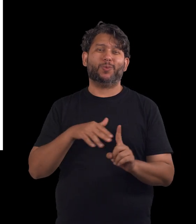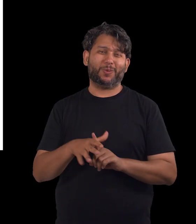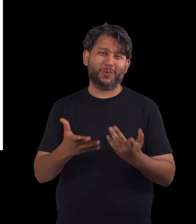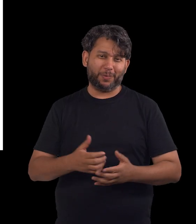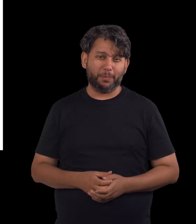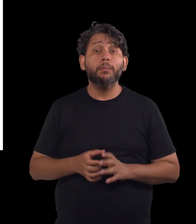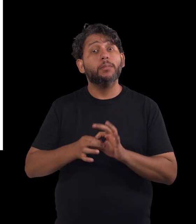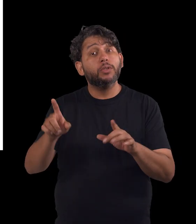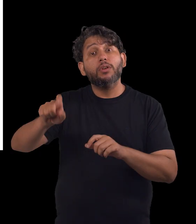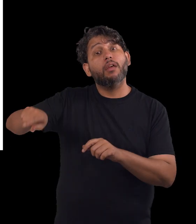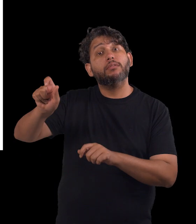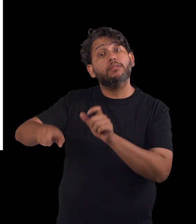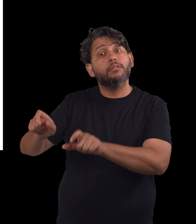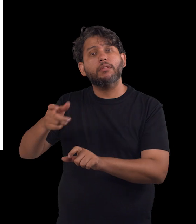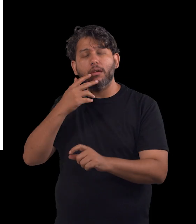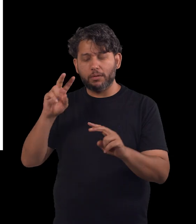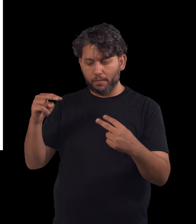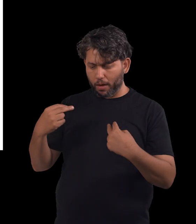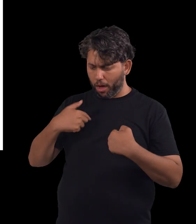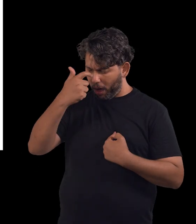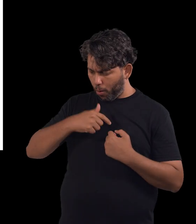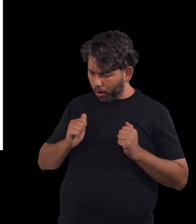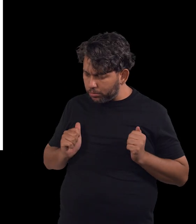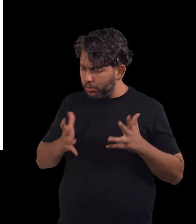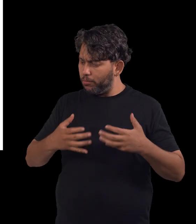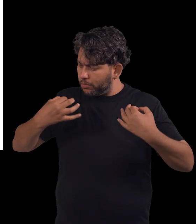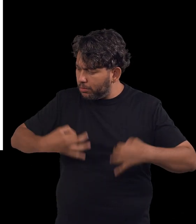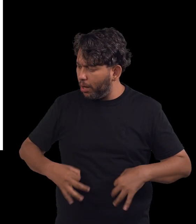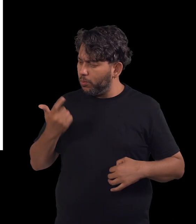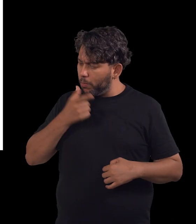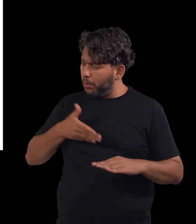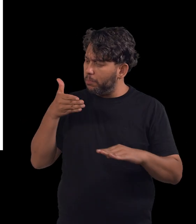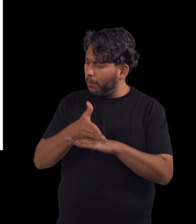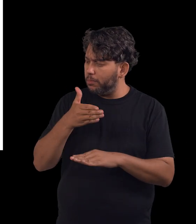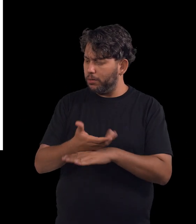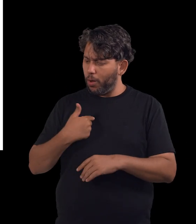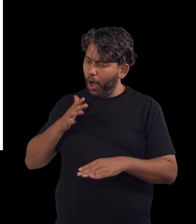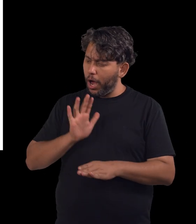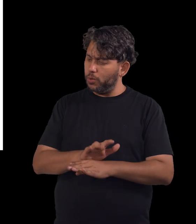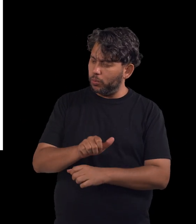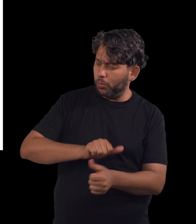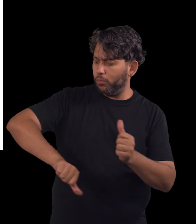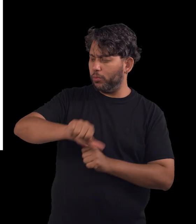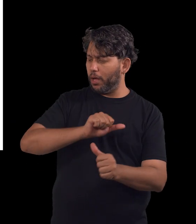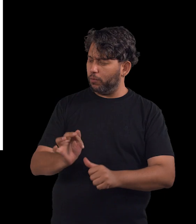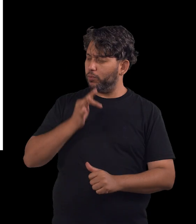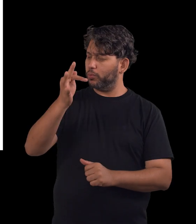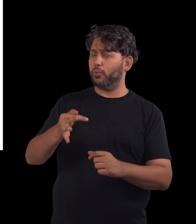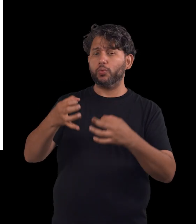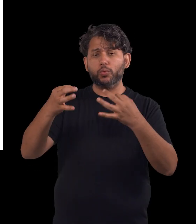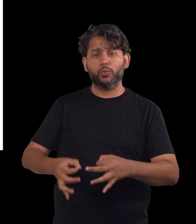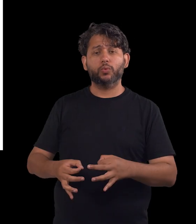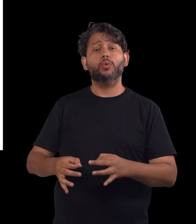justiça social, permitindo que as crianças se vejam como participantes ativos na construção de um futuro mais justo